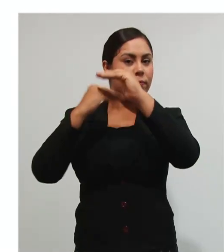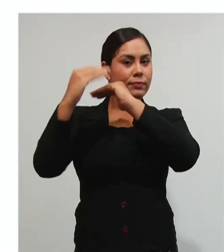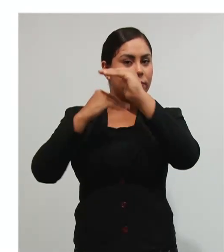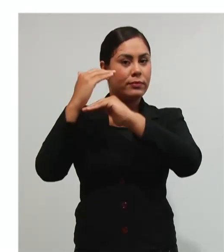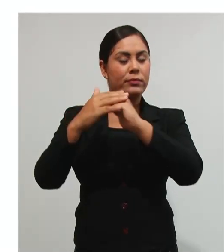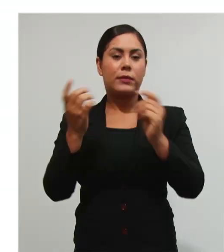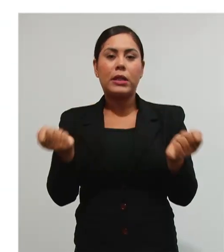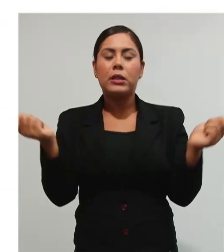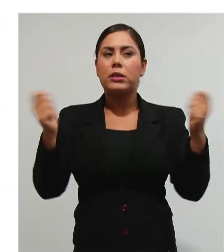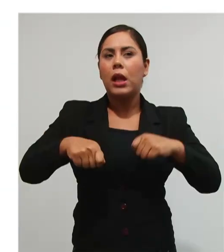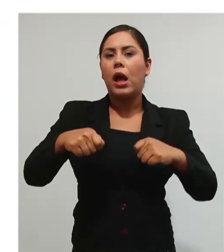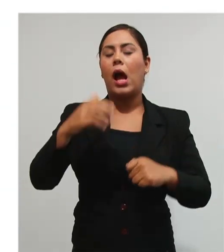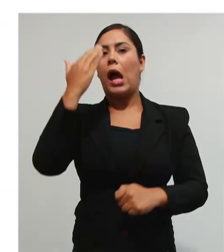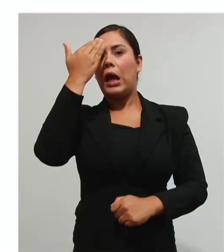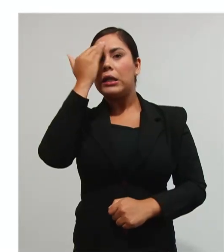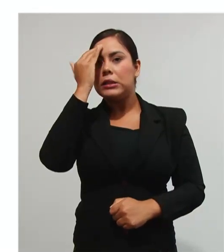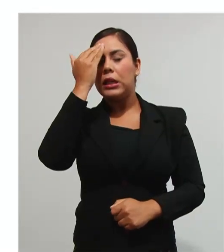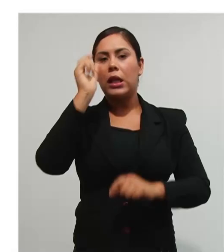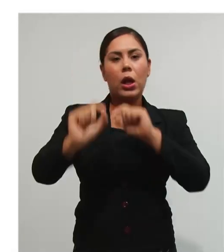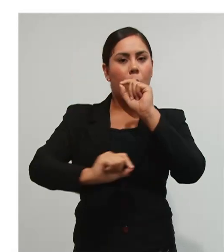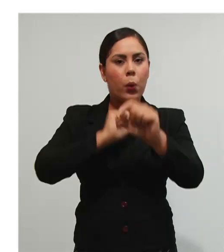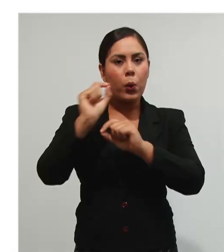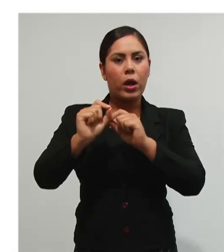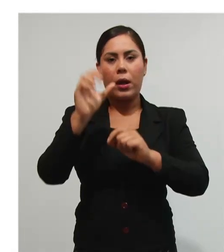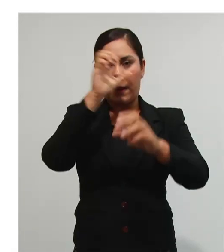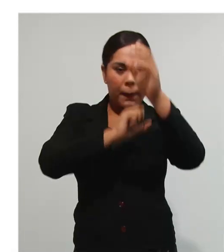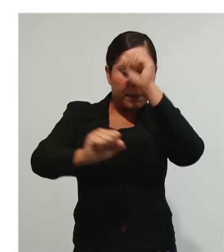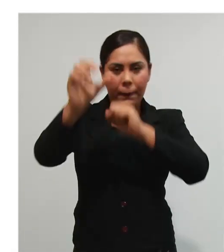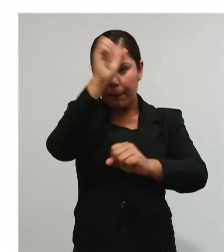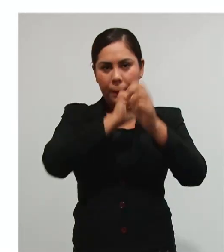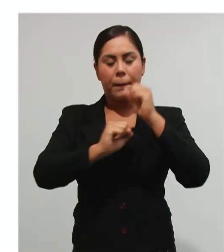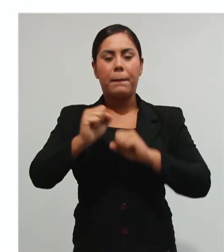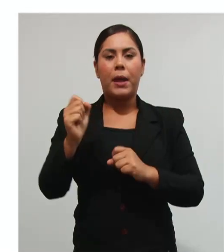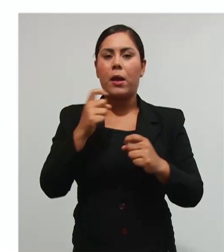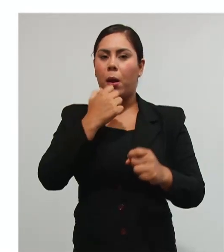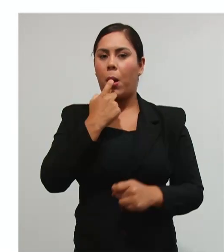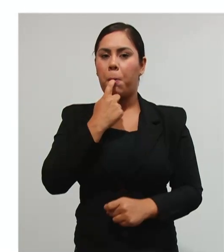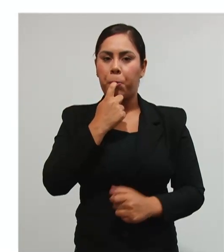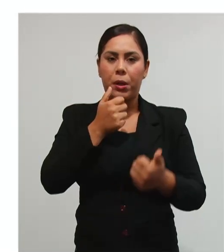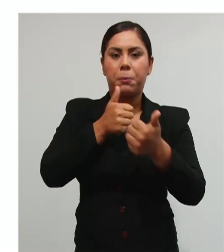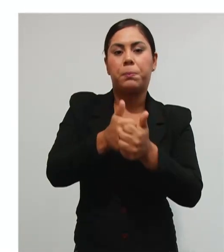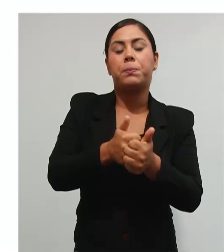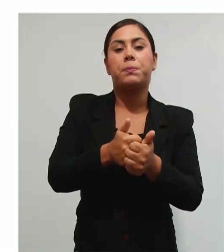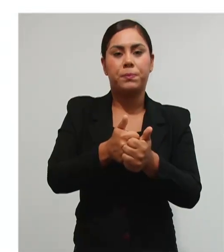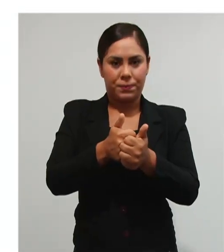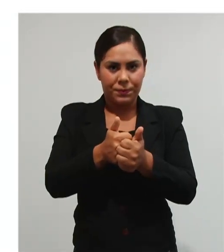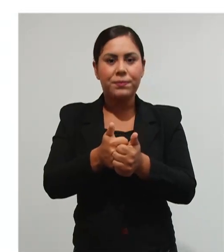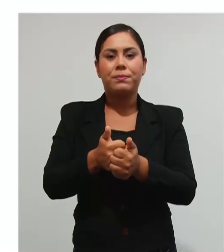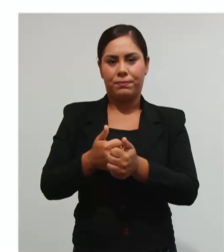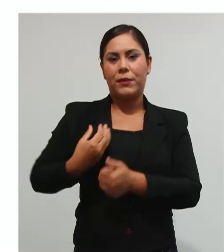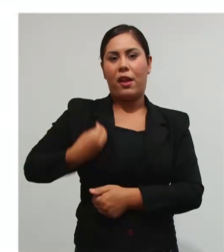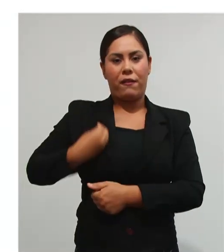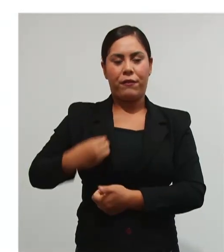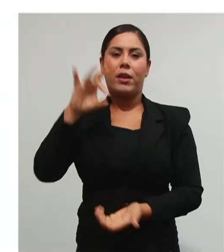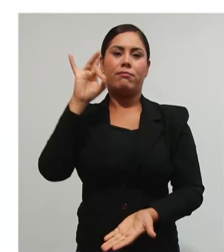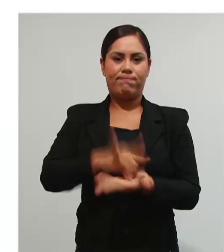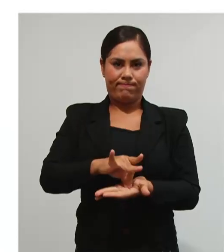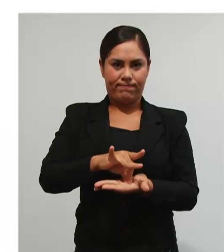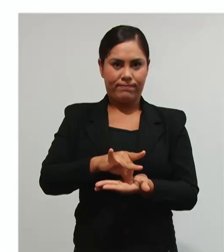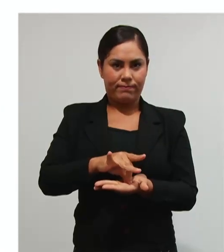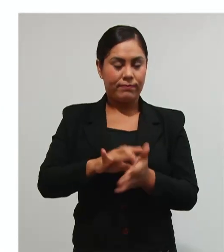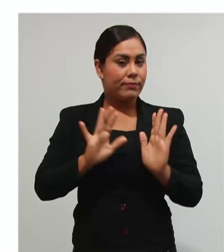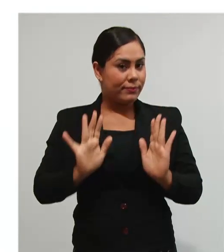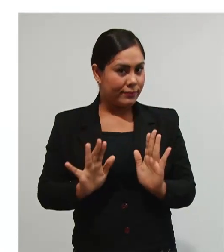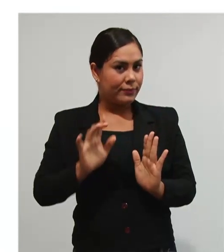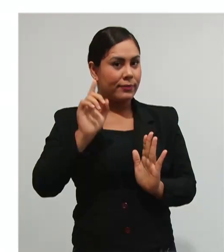faz sentido criar situações de aprendizagem em que estamos mais próximo possível da vida real.